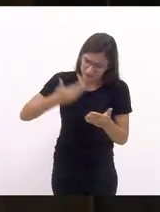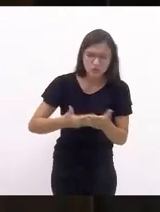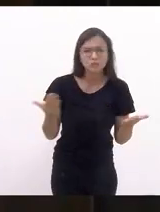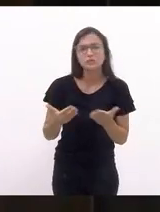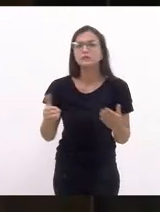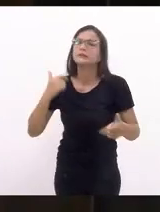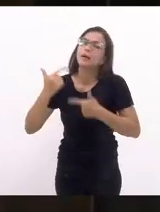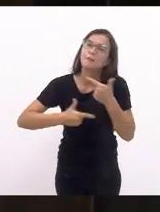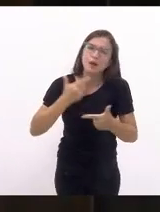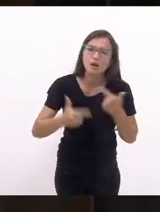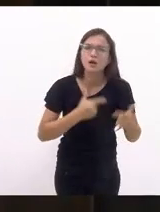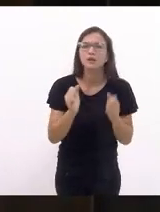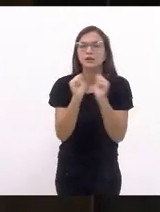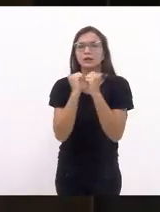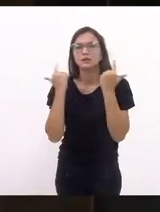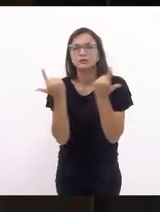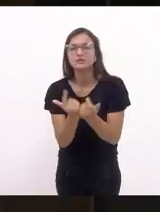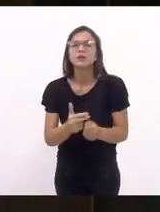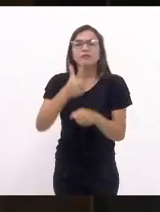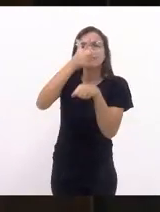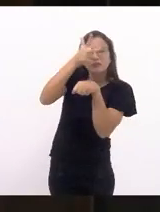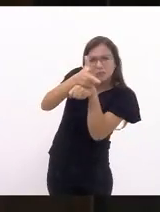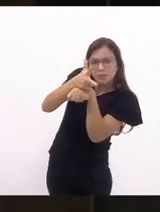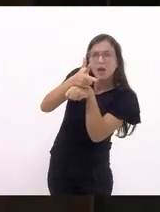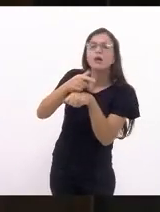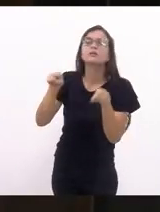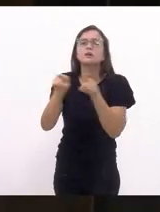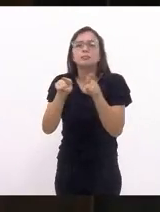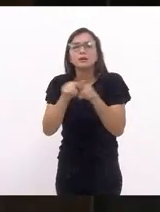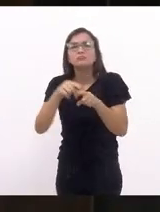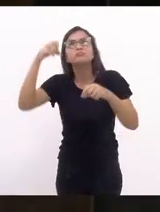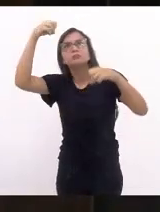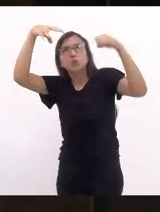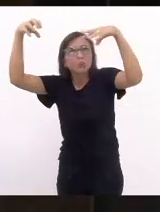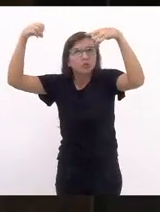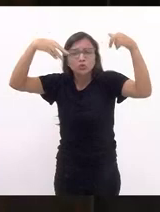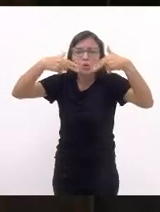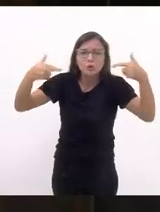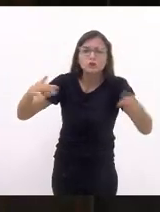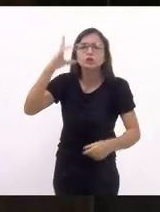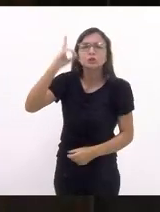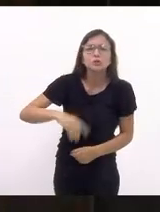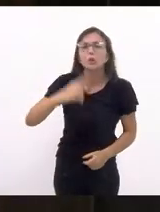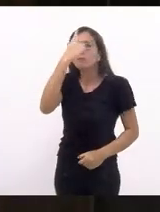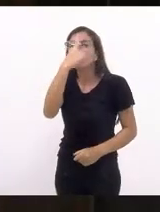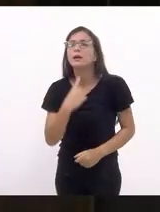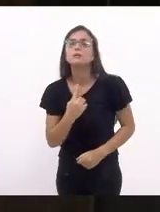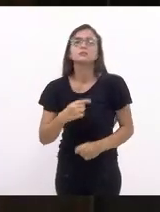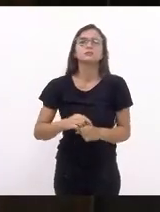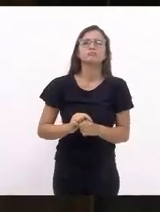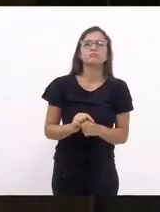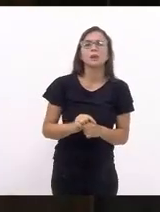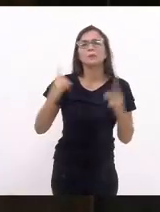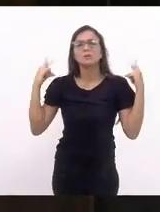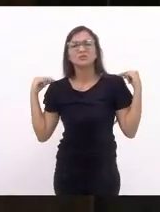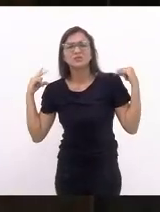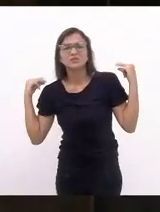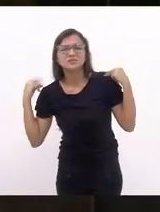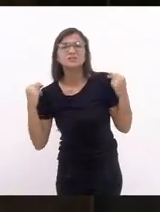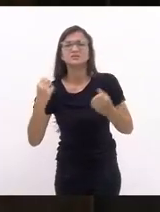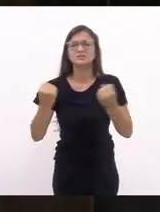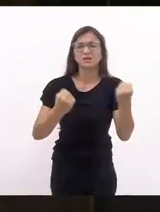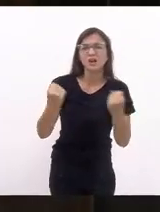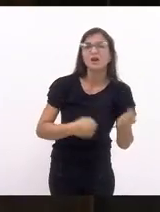do Parlamento Fluminense cinegrafistas auxiliares iluminadores diretores de Margem geradores caracteres motoristas